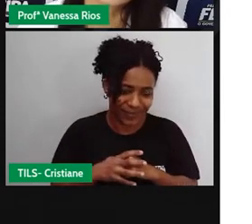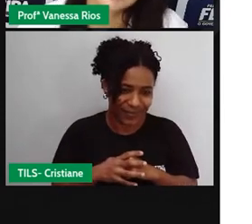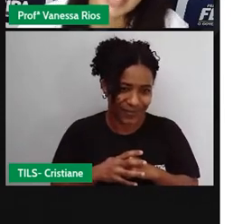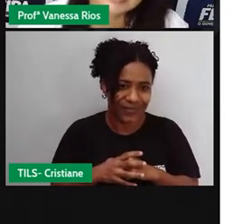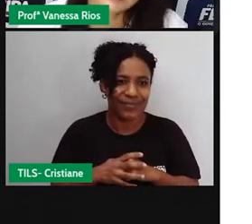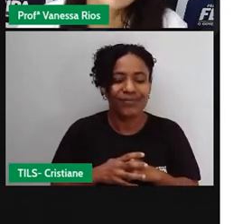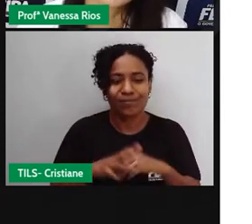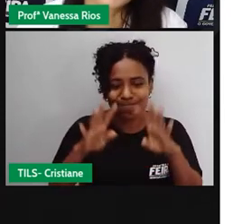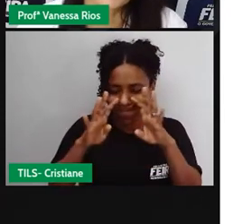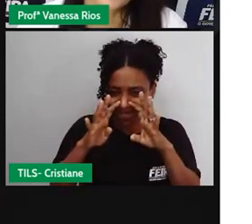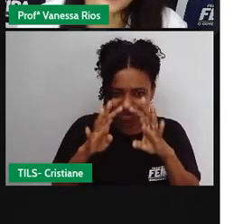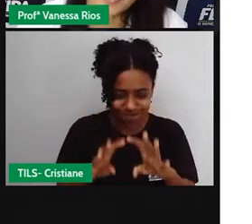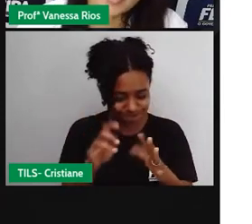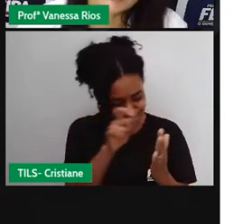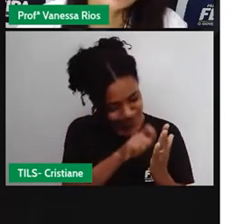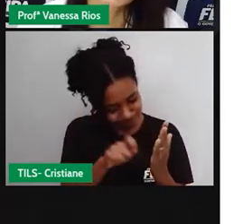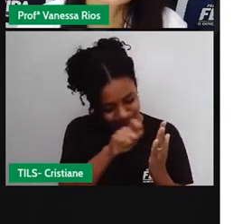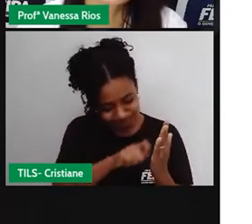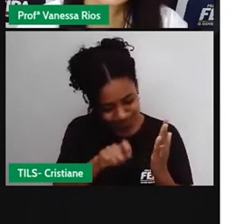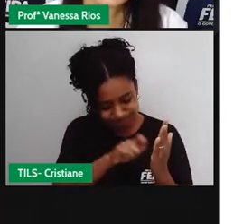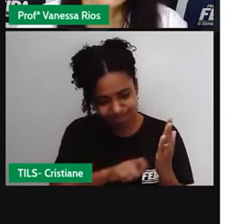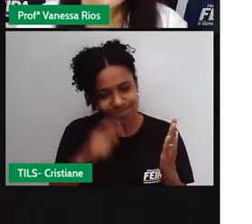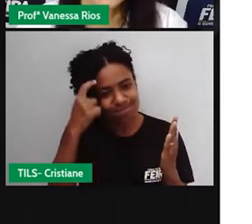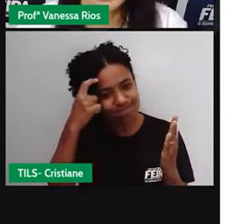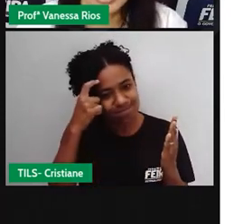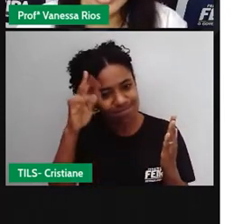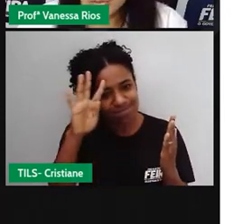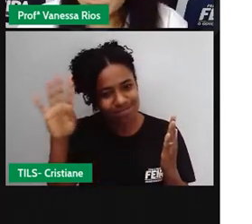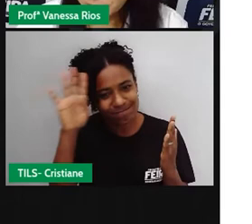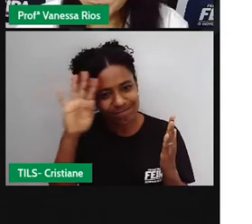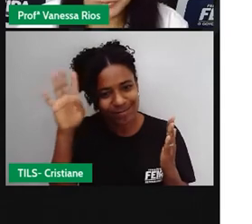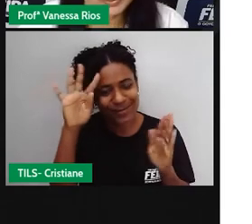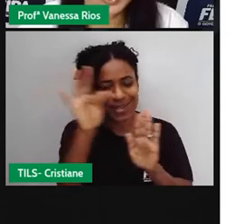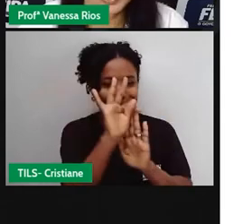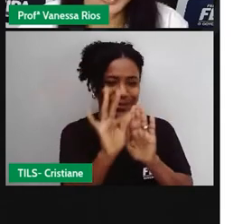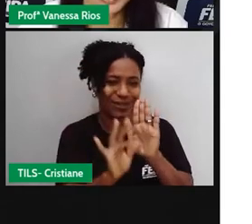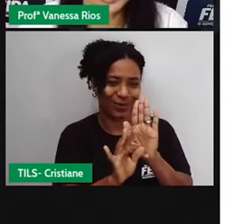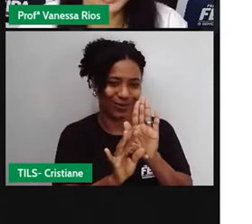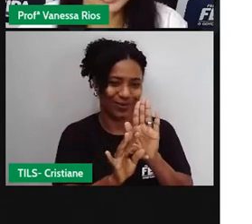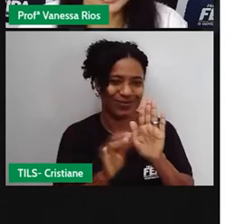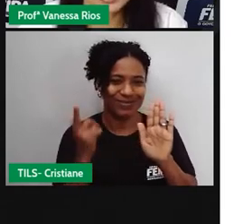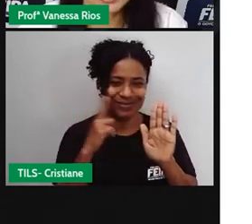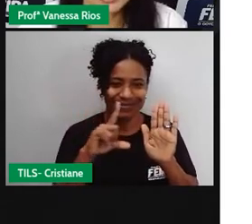inteiramente voltada para o propósito de construir o texto.